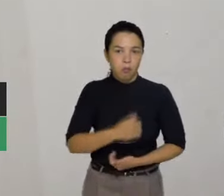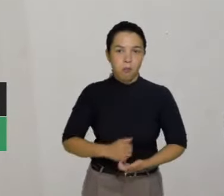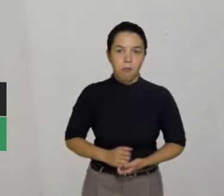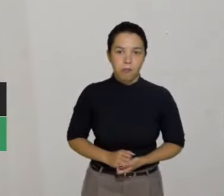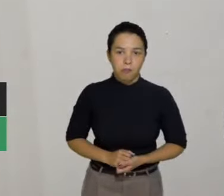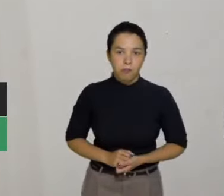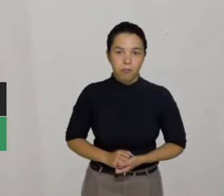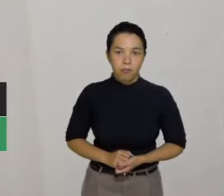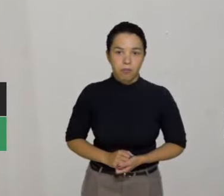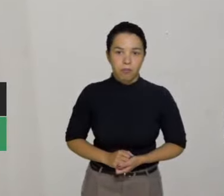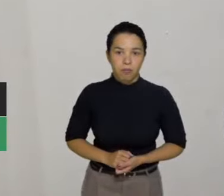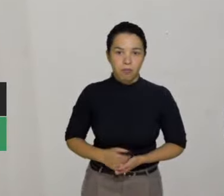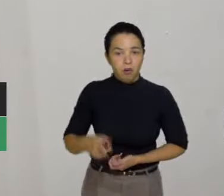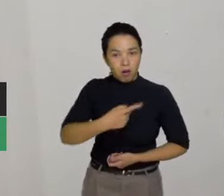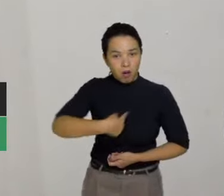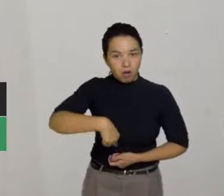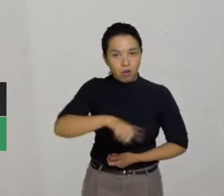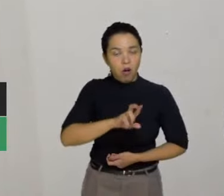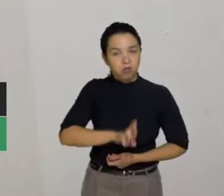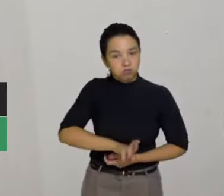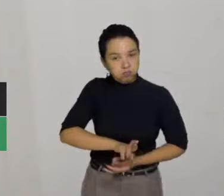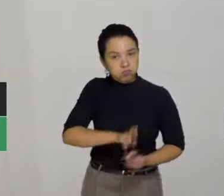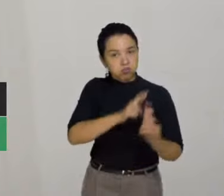É nosso dever como agente público